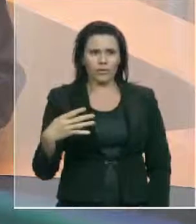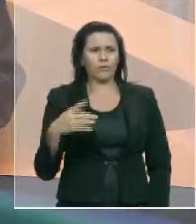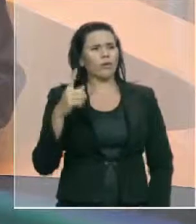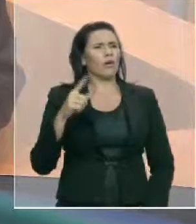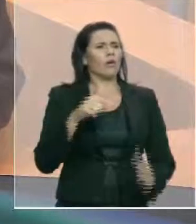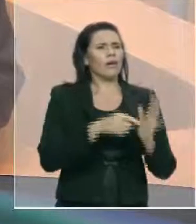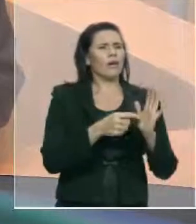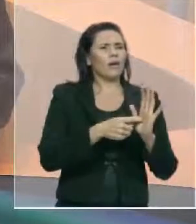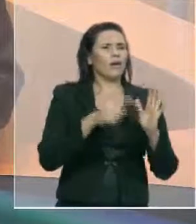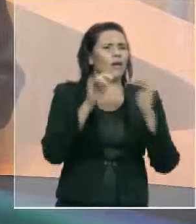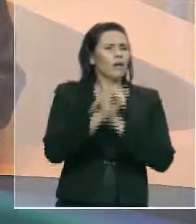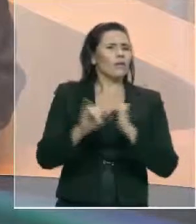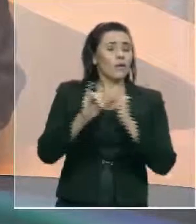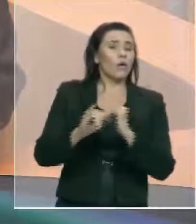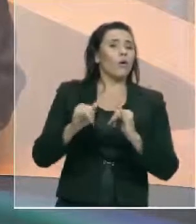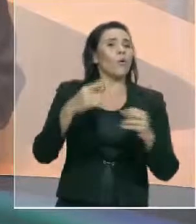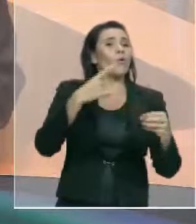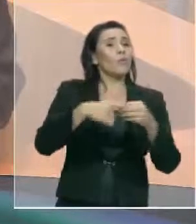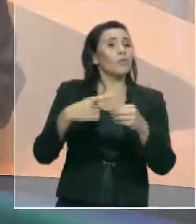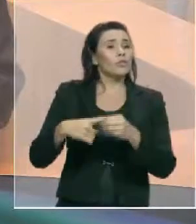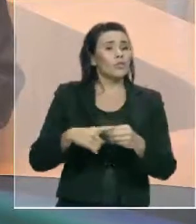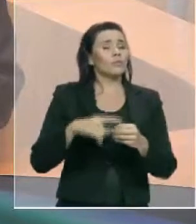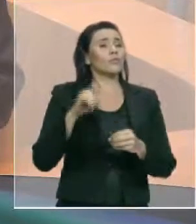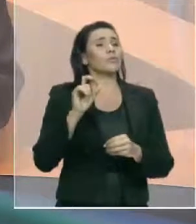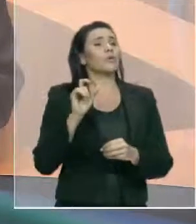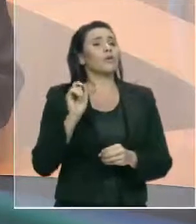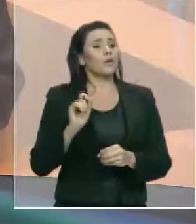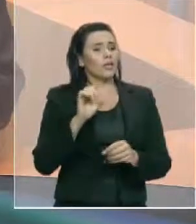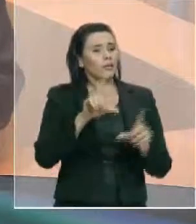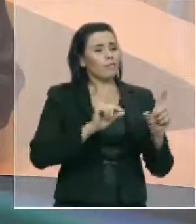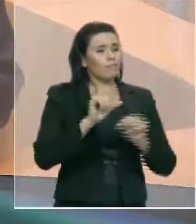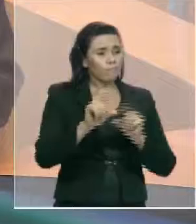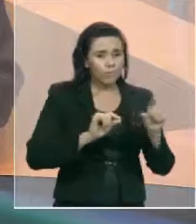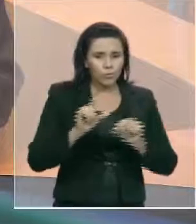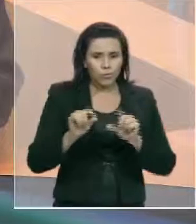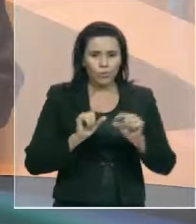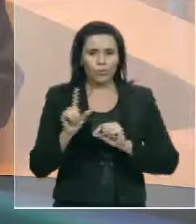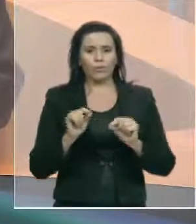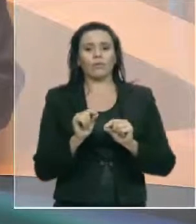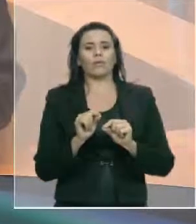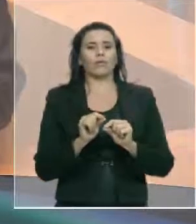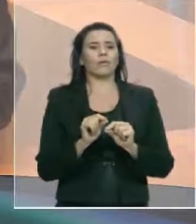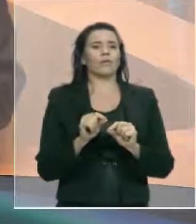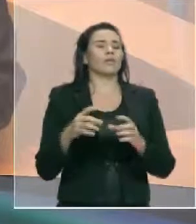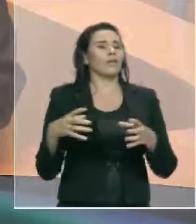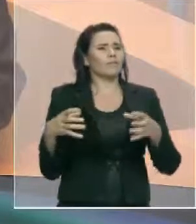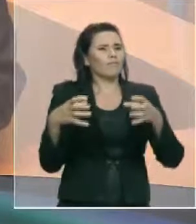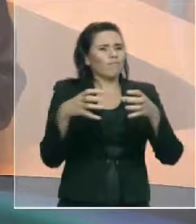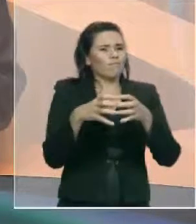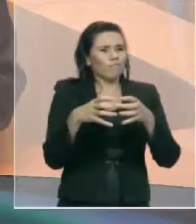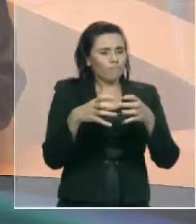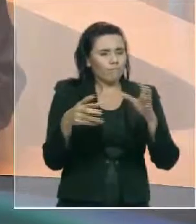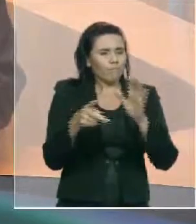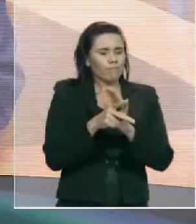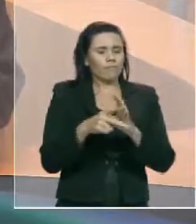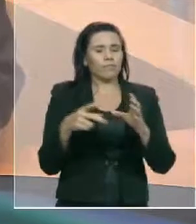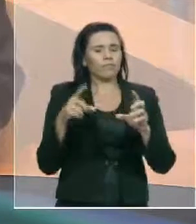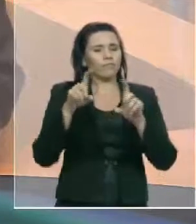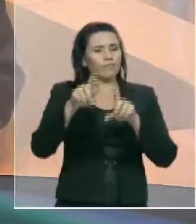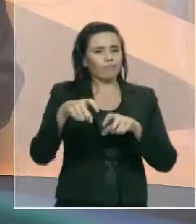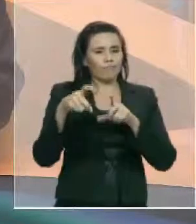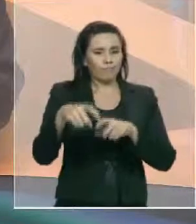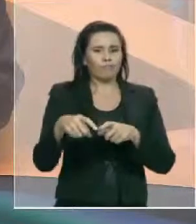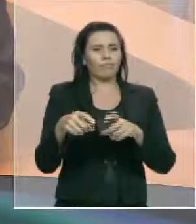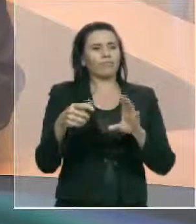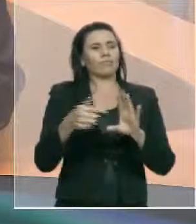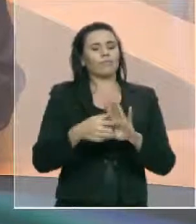o Plano de Desenvolvimento Agropecuário do Mato Piba, região formada pelos estados do Maranhão,